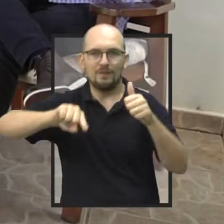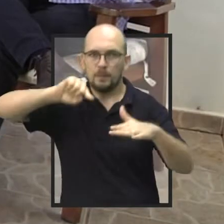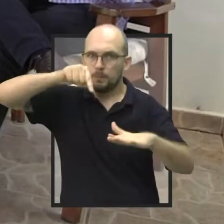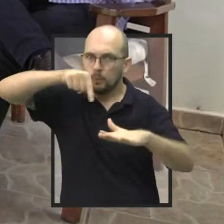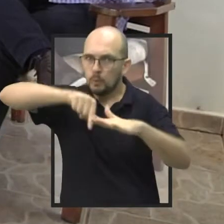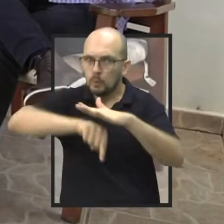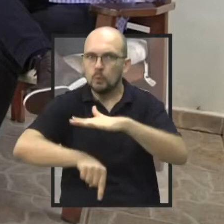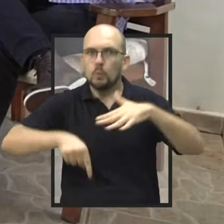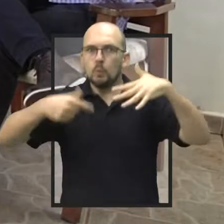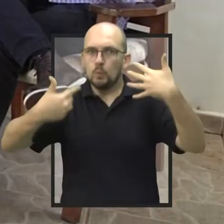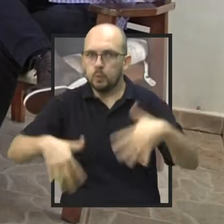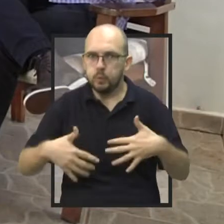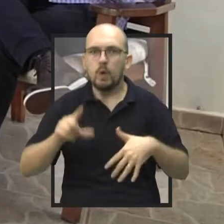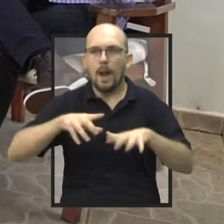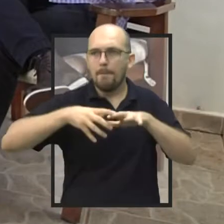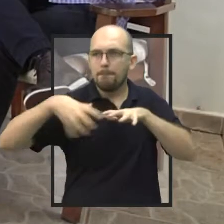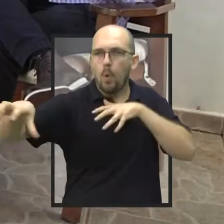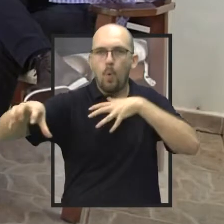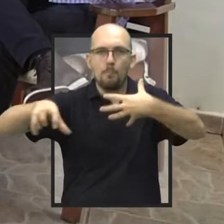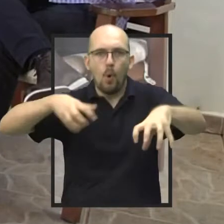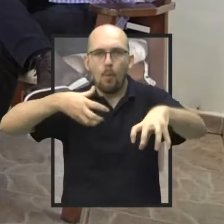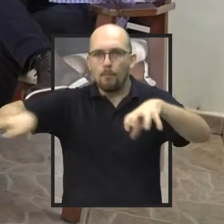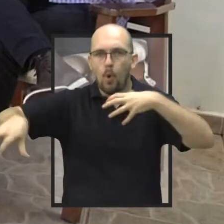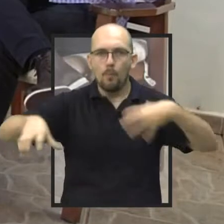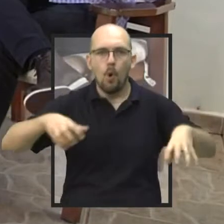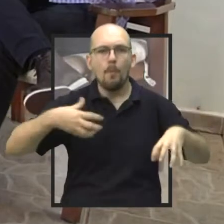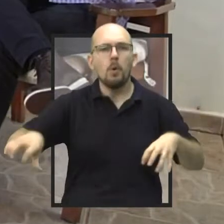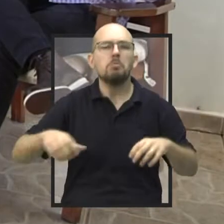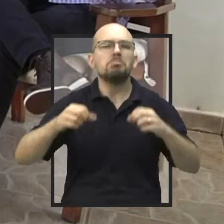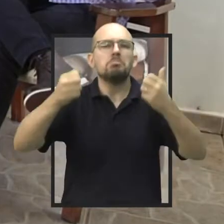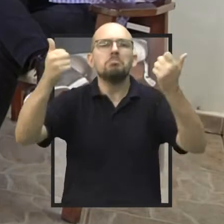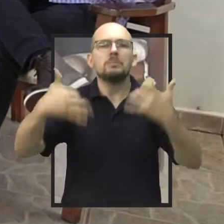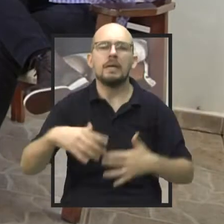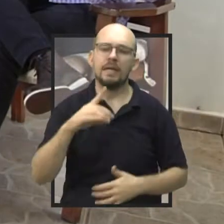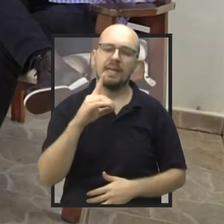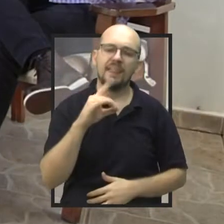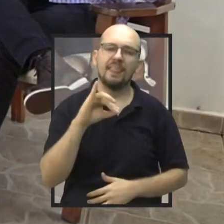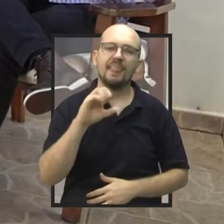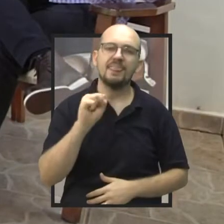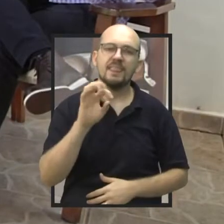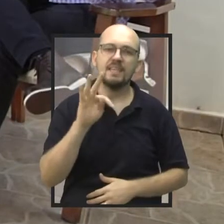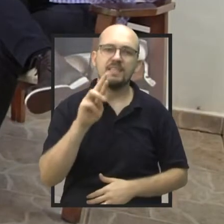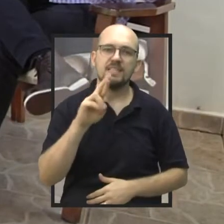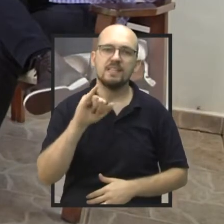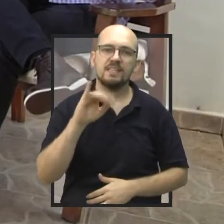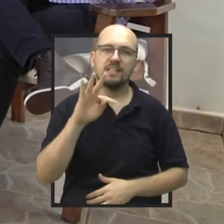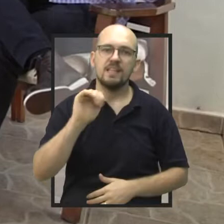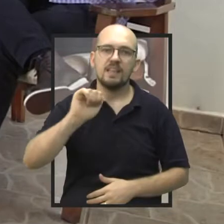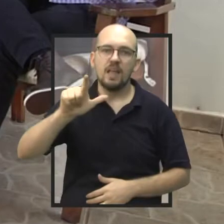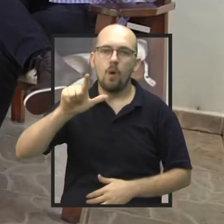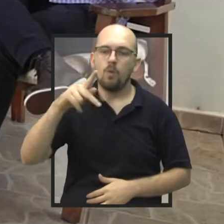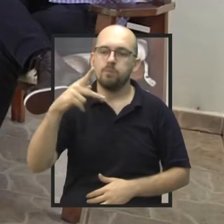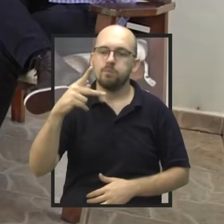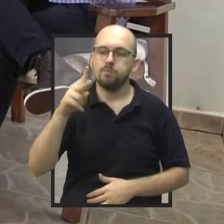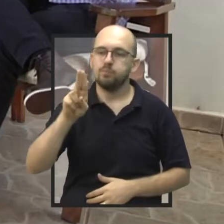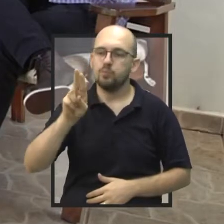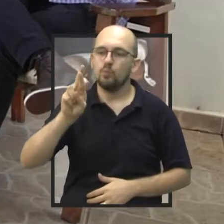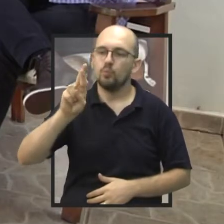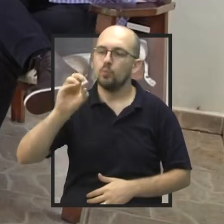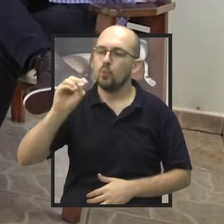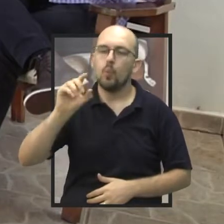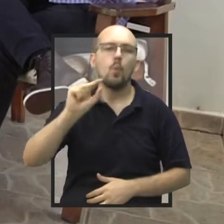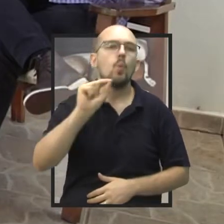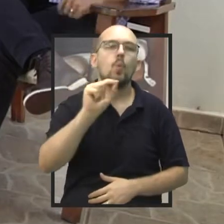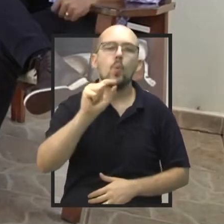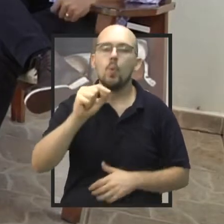muito. distrital puro. Exato. O que seria o distrital puro para o pessoal que está em casa entender e compreender essa